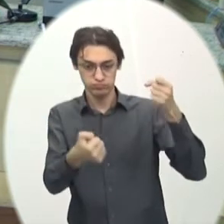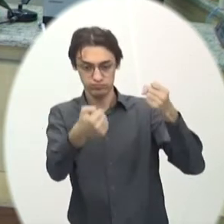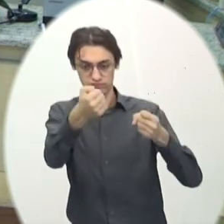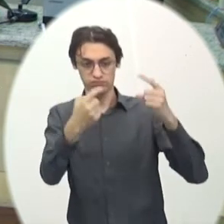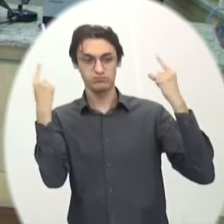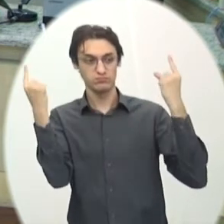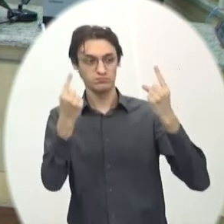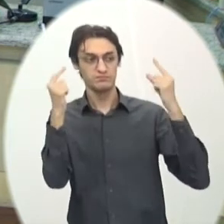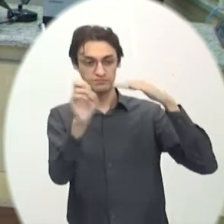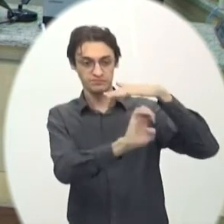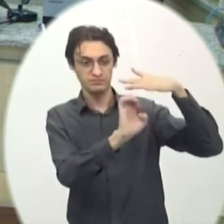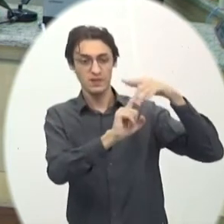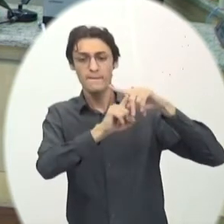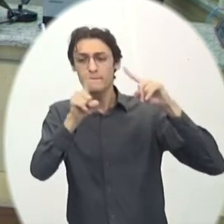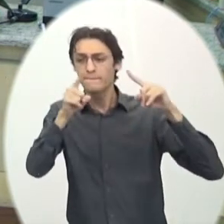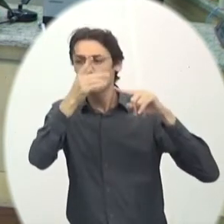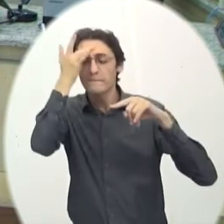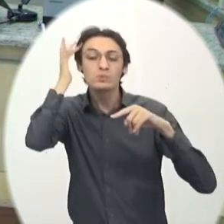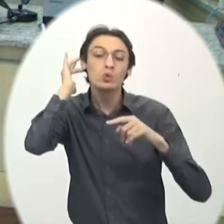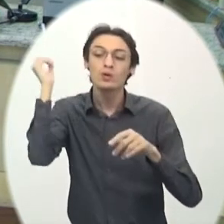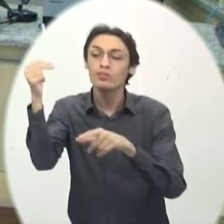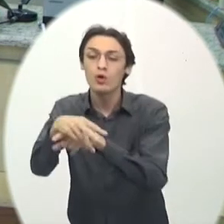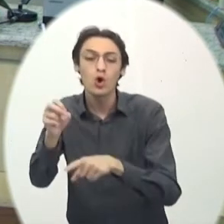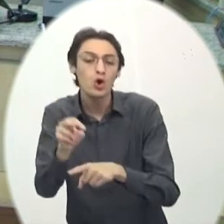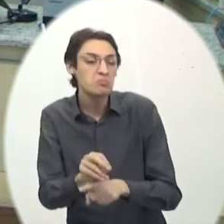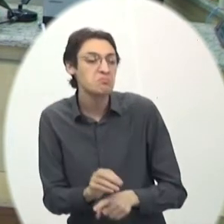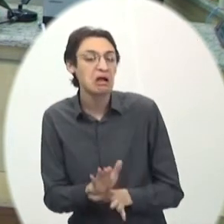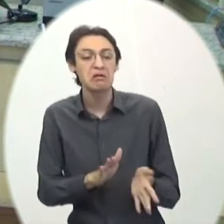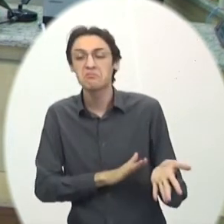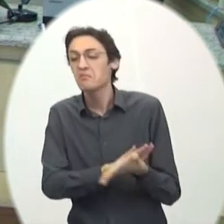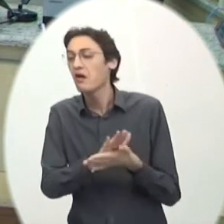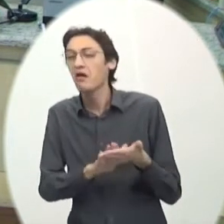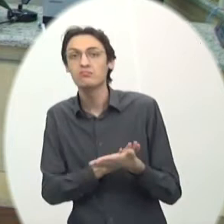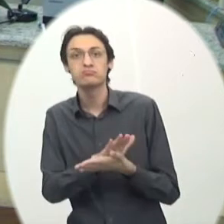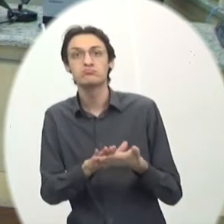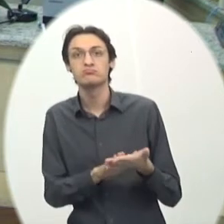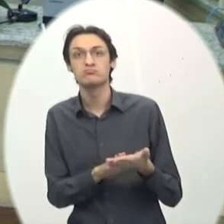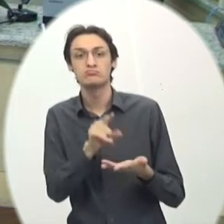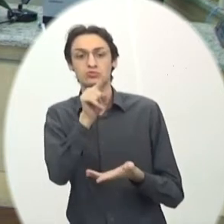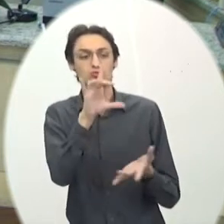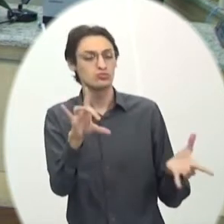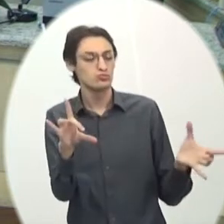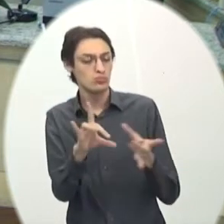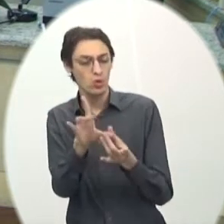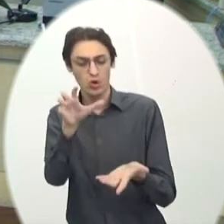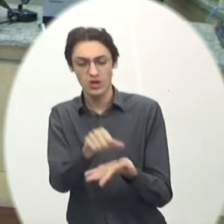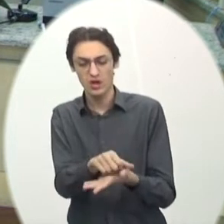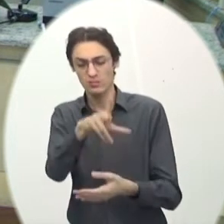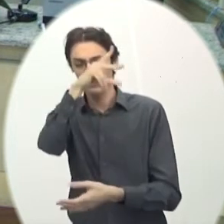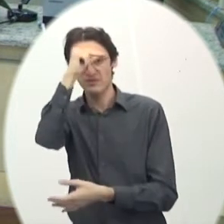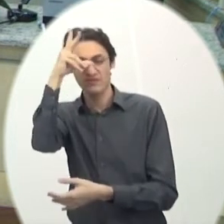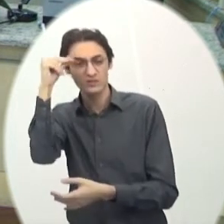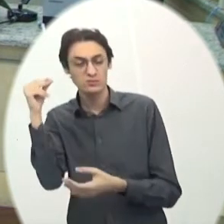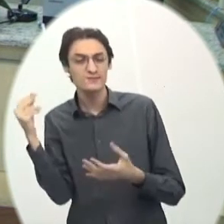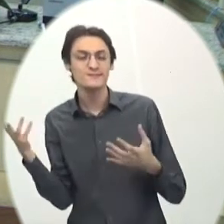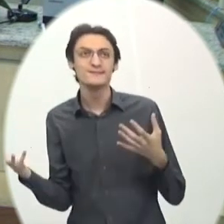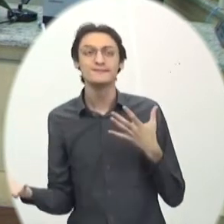uma empresa, não tem funcionário nenhum e participa de um certame da prefeitura. E